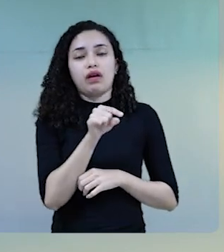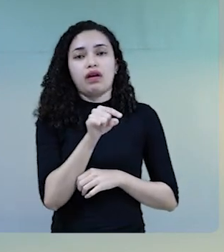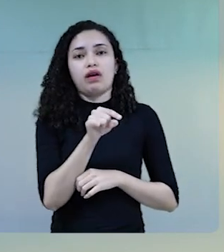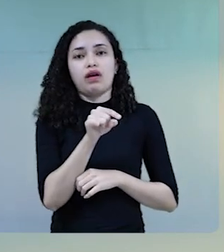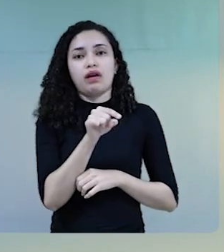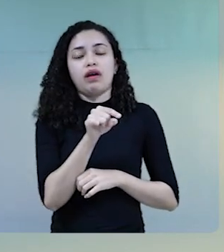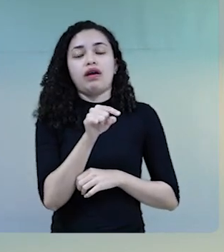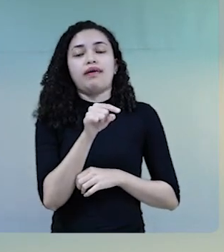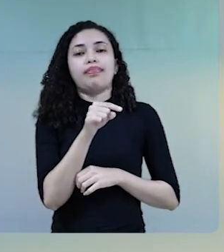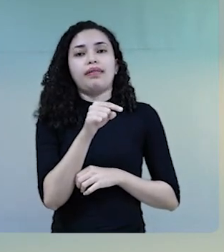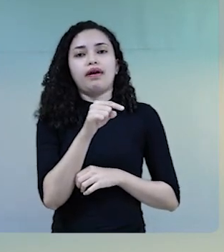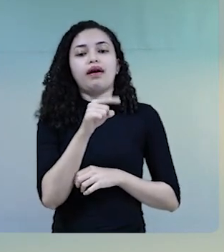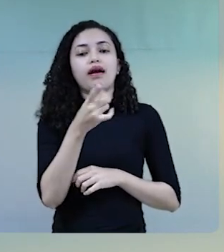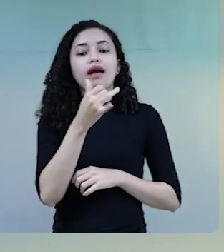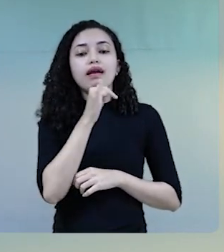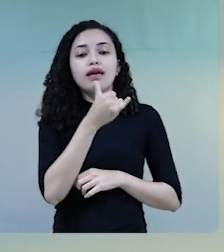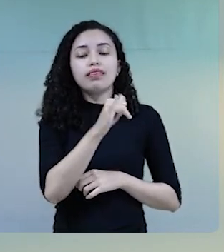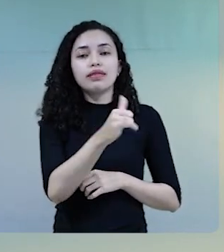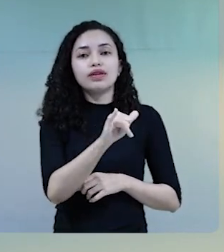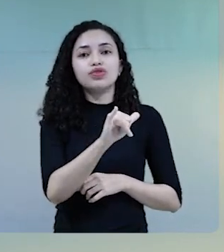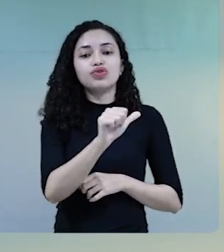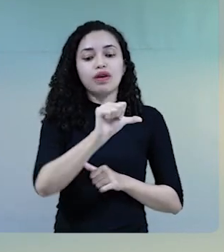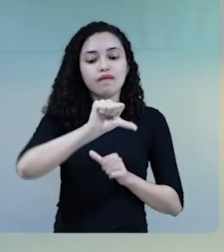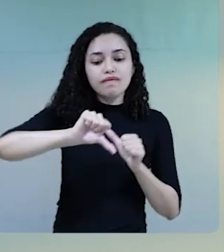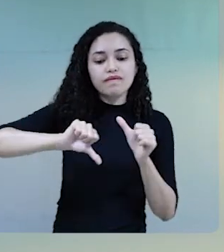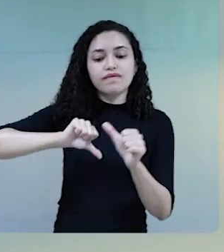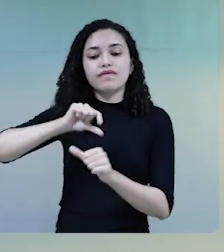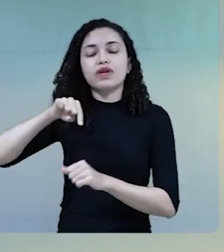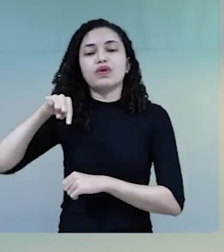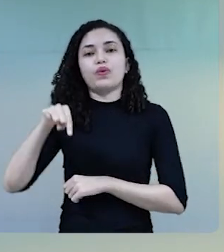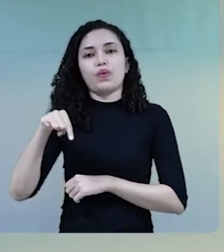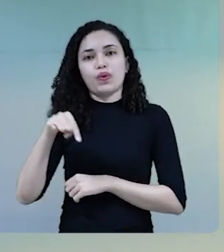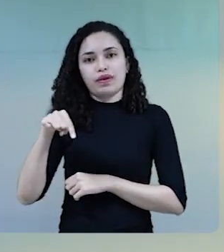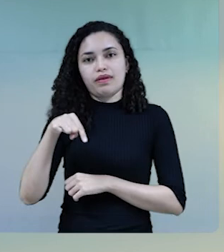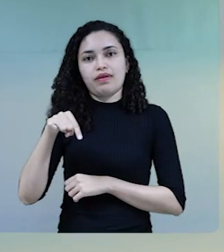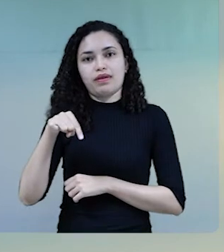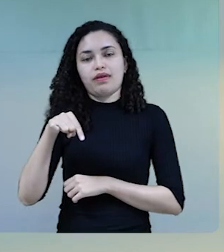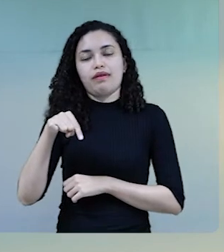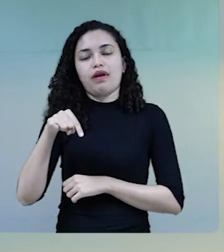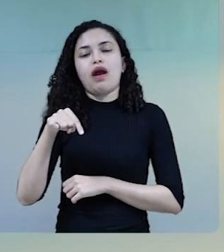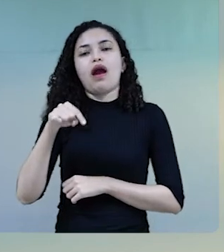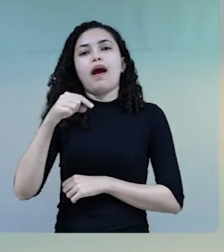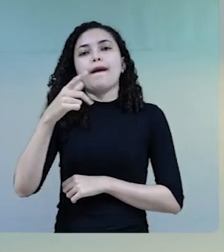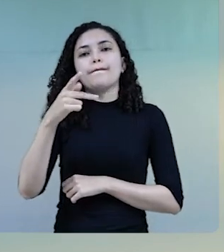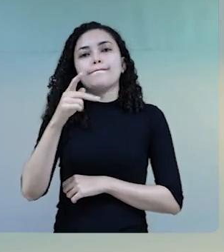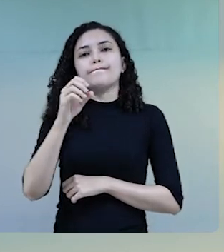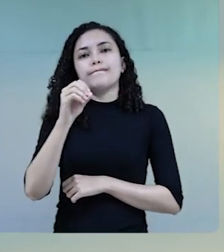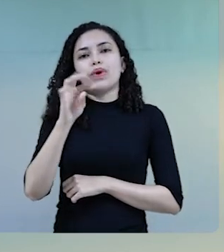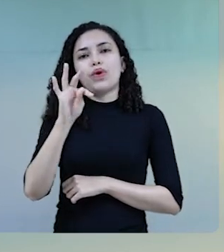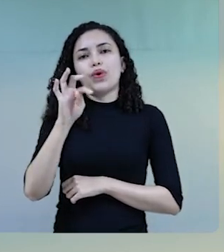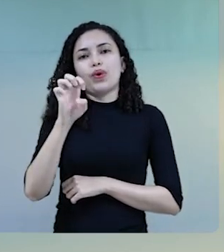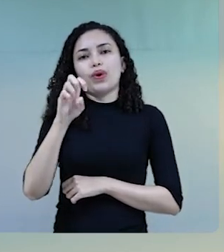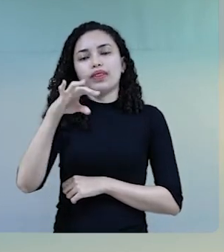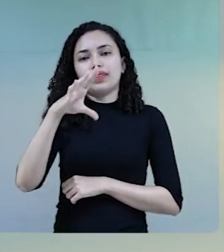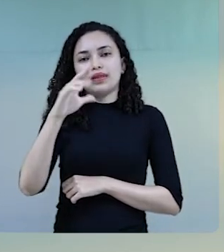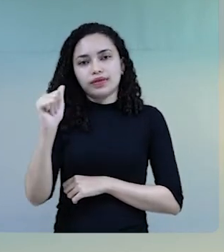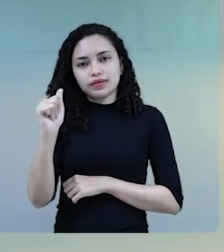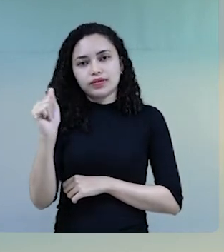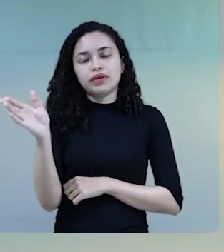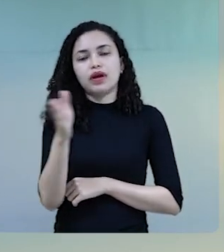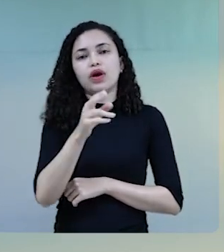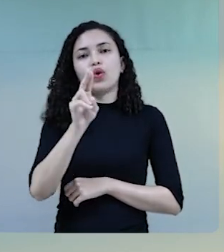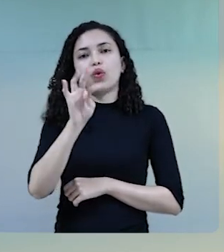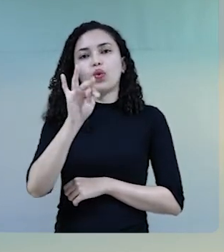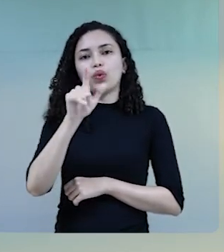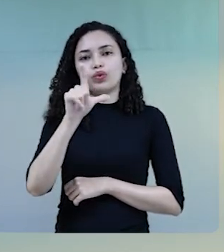potência, uma parte dessa energia é virada energia útil ou potência útil. Tá? Então a gente tem a potência útil que é dada por essa equação e tem a